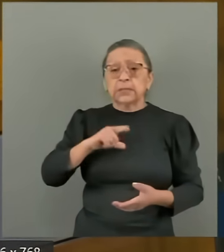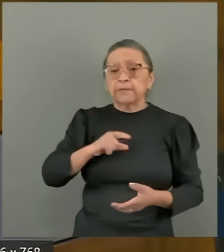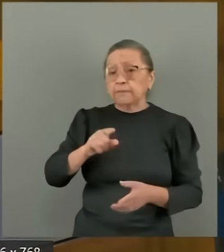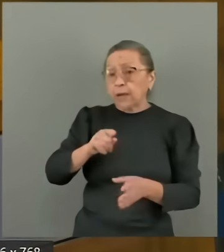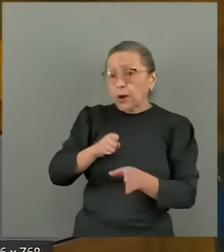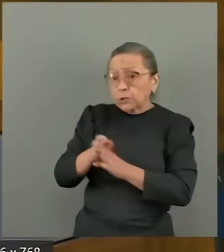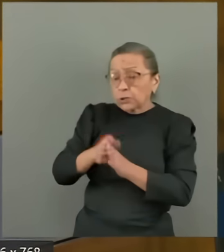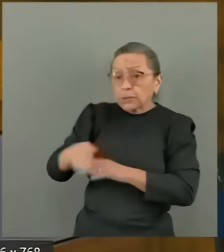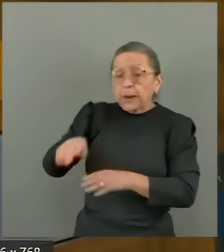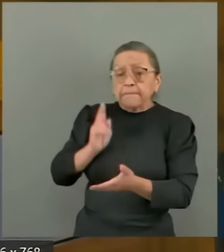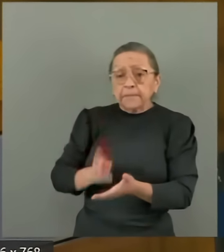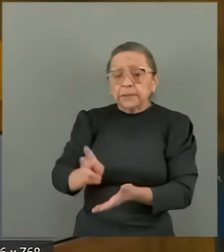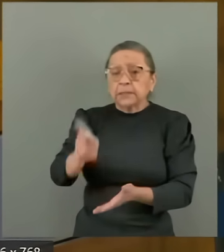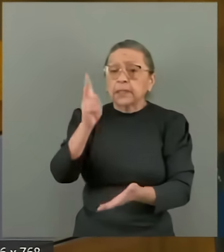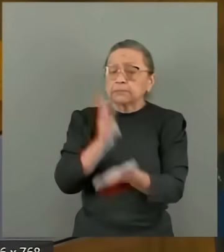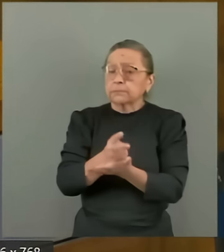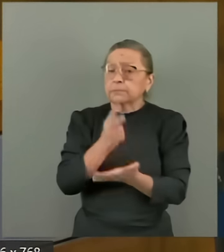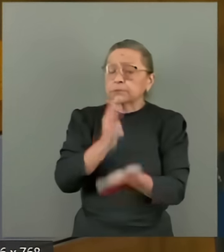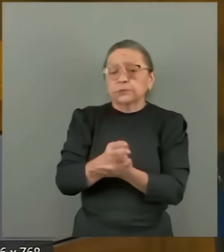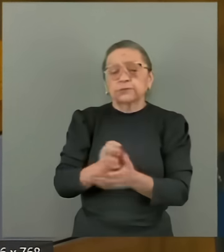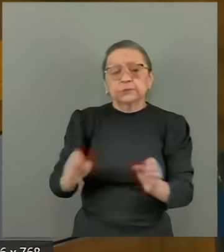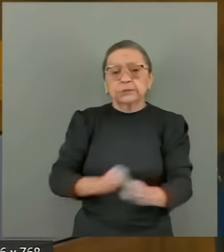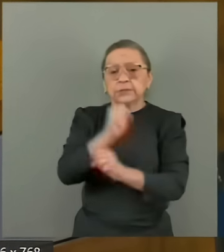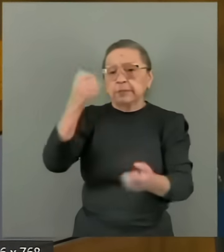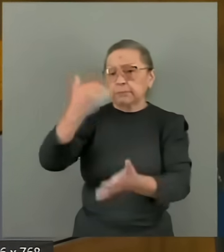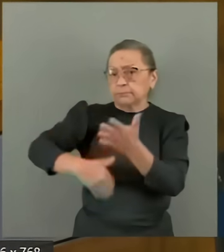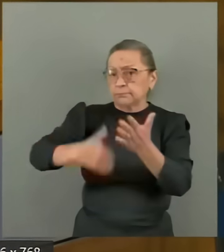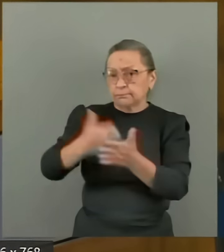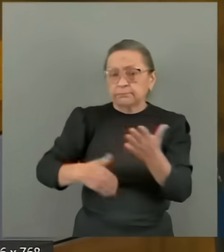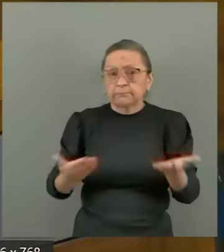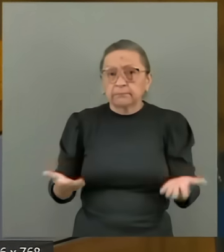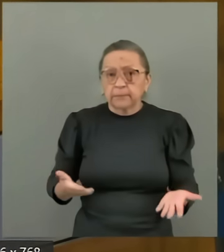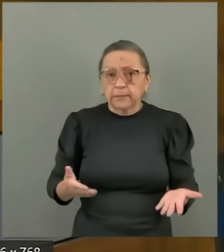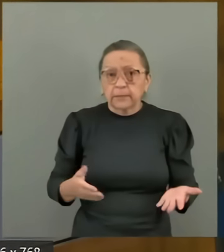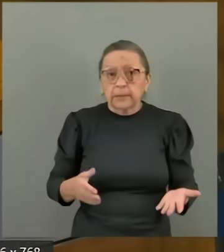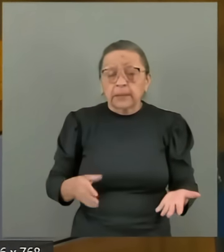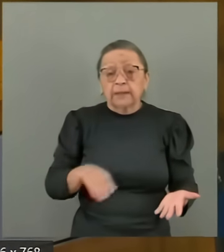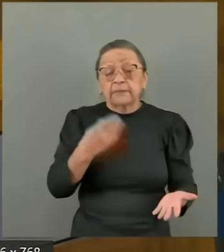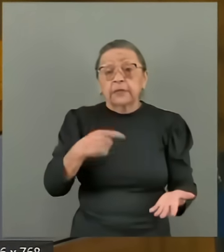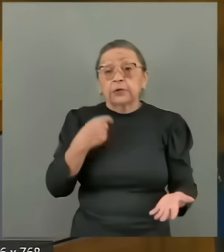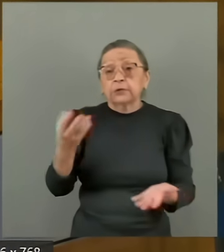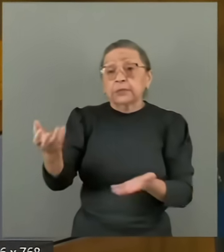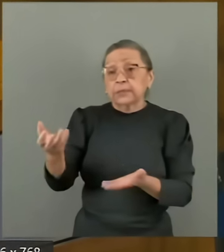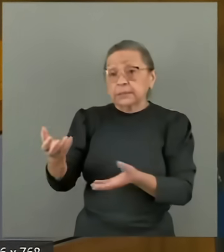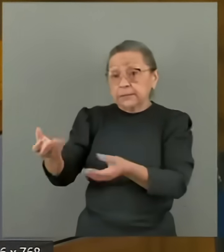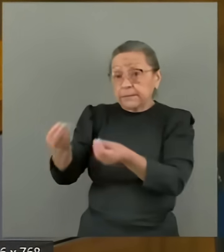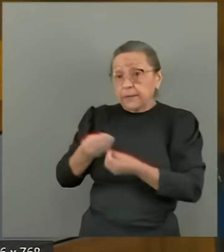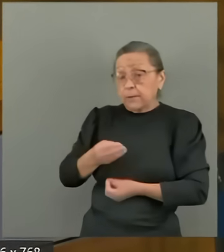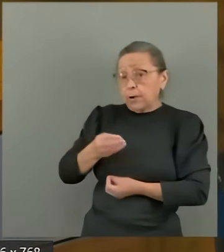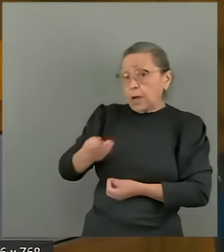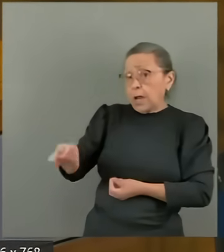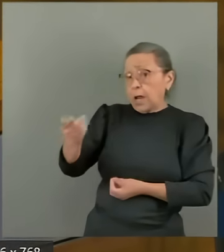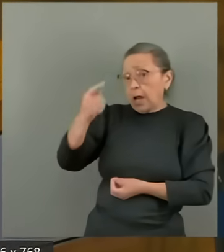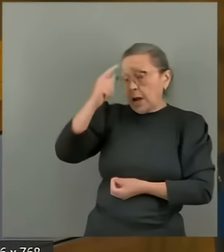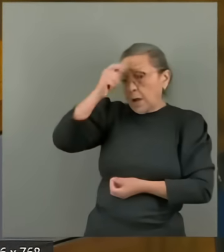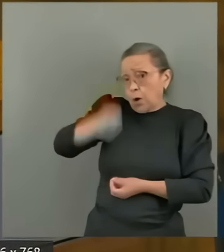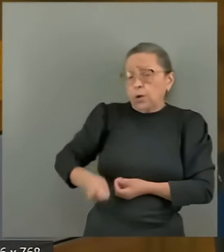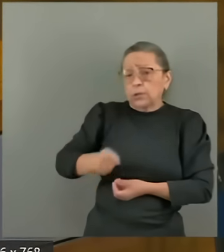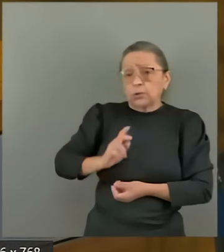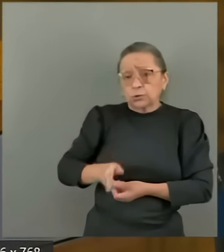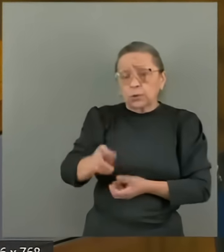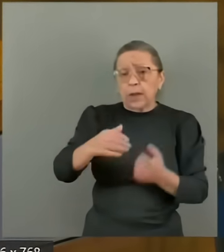ativo o sistema mais vulnerável de descontos. E ele fala aqui, abre aspas, recebemos a ordem de manter aberto e continuar fazendo essas